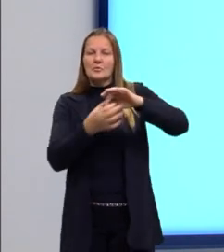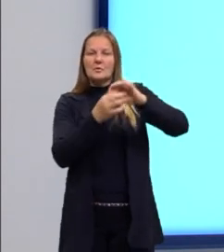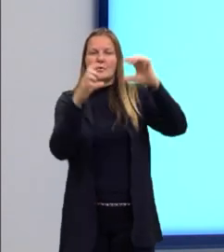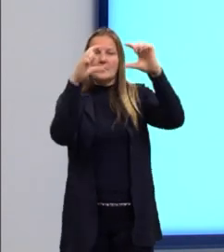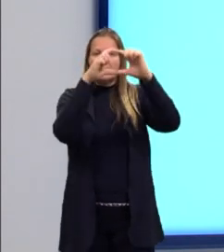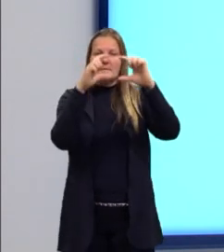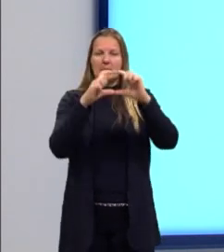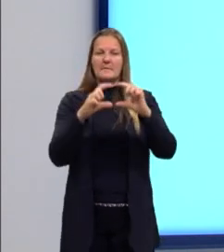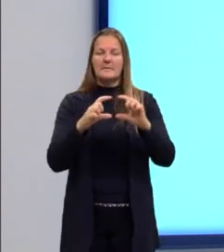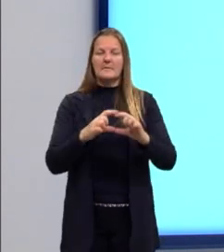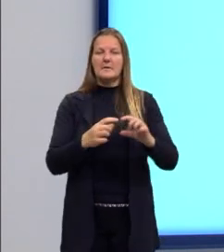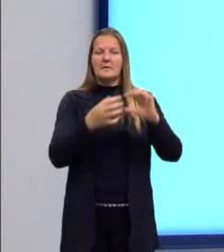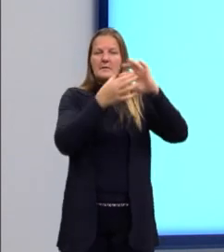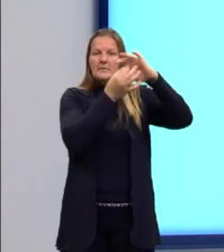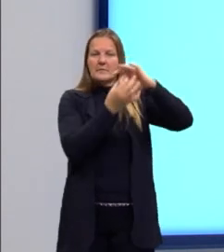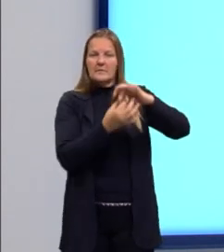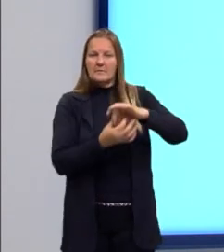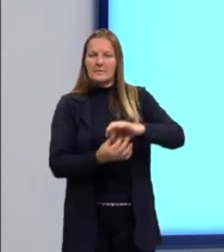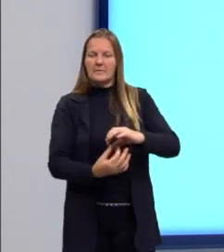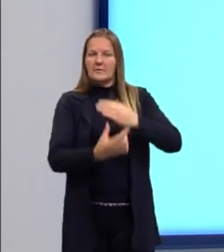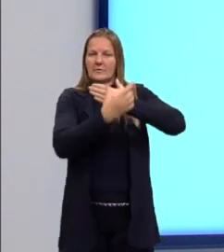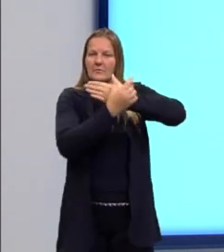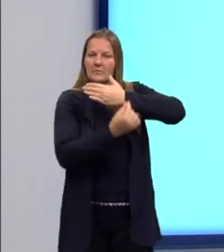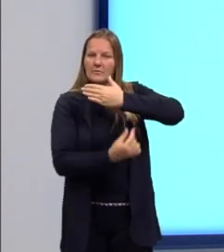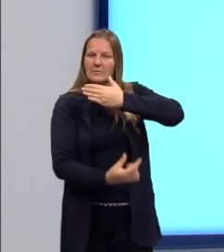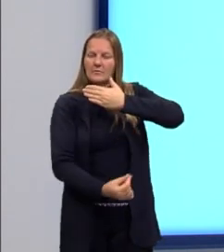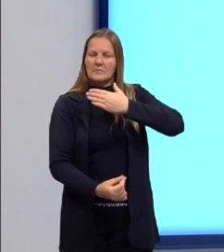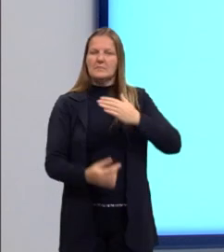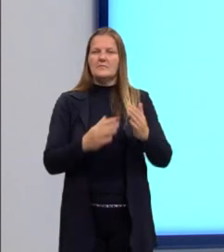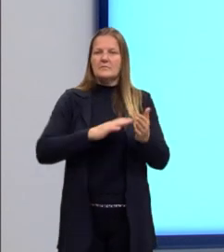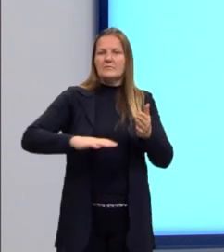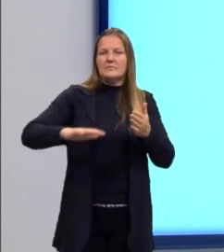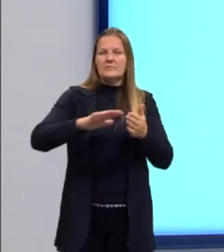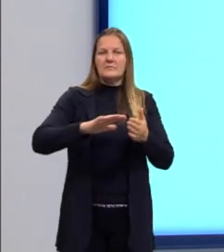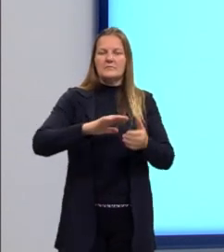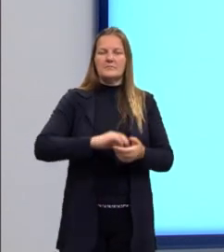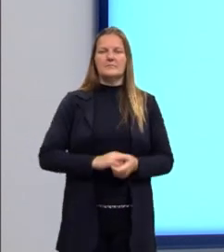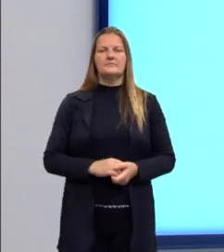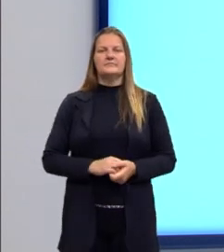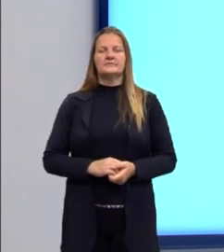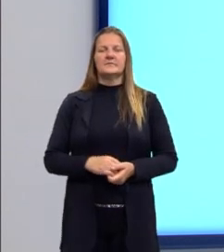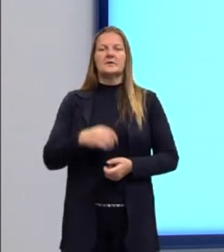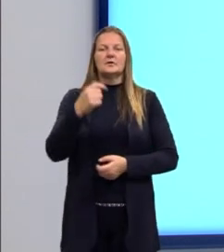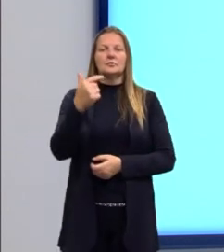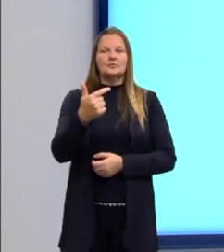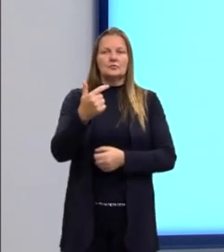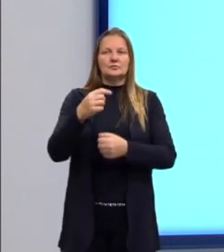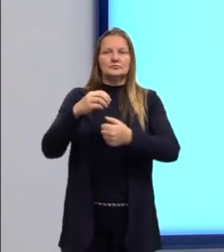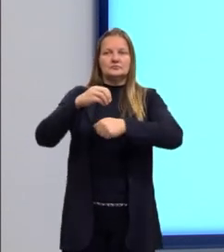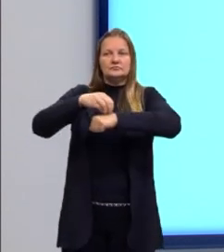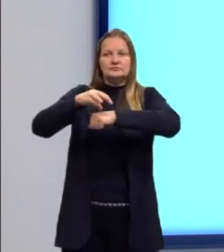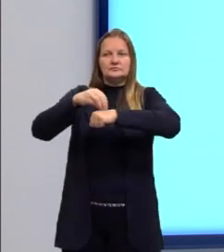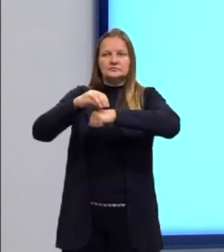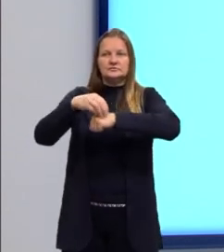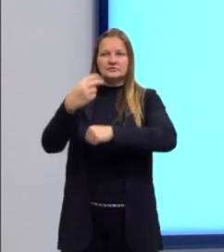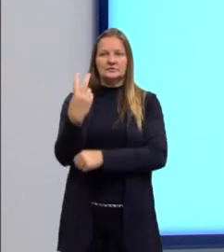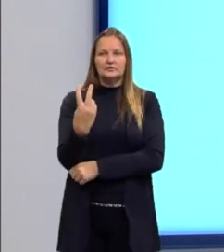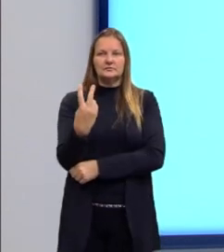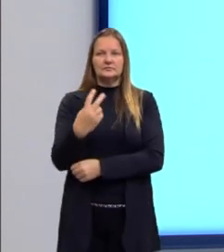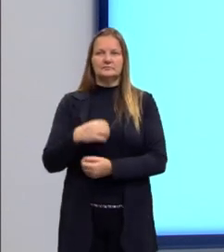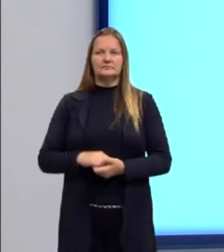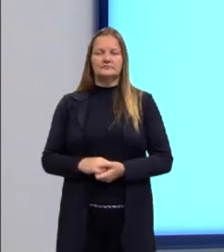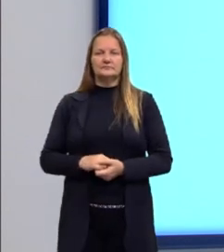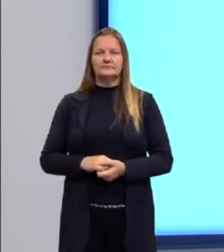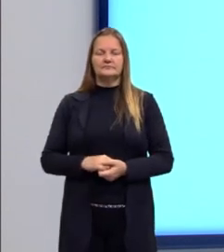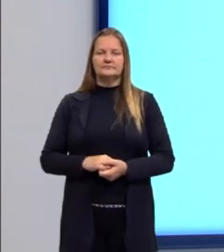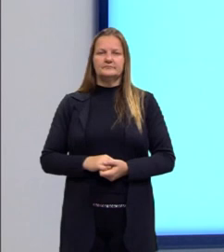parágrafos entre os períodos entre as palavras dois nossa segunda dica para os melhores caminhos